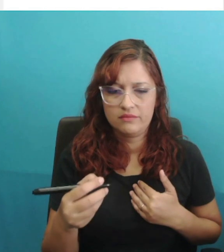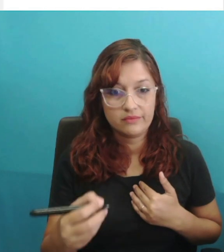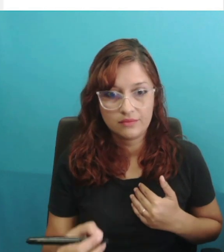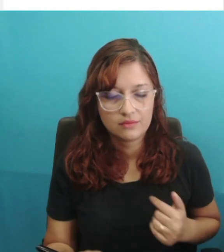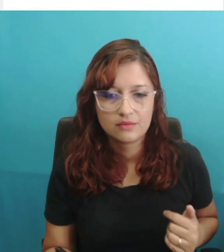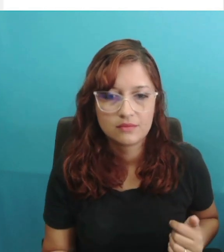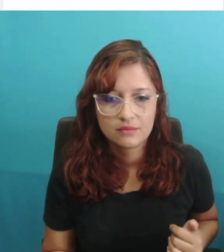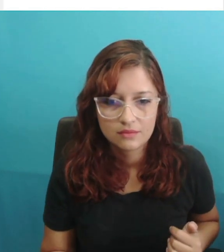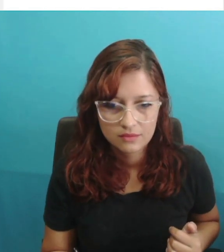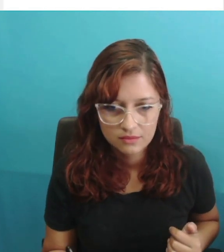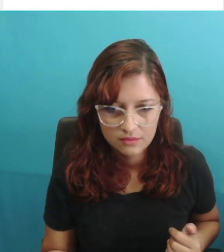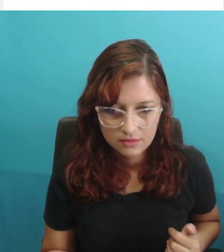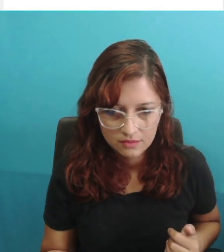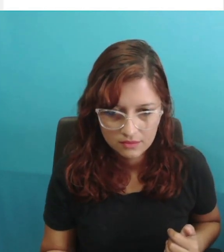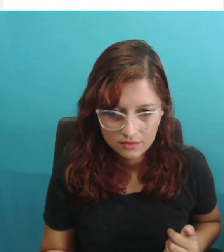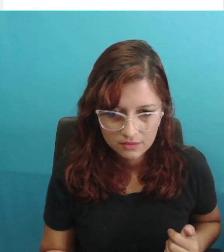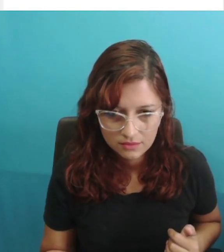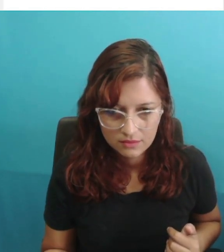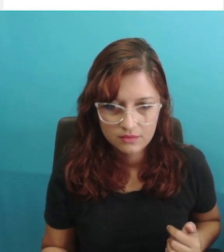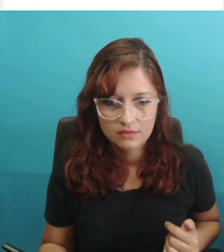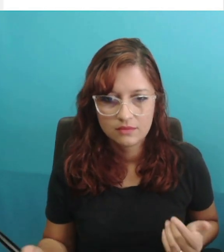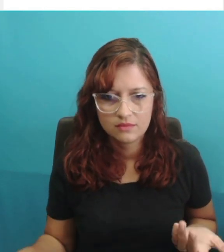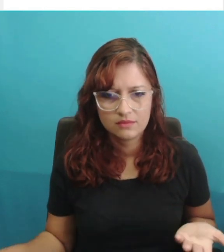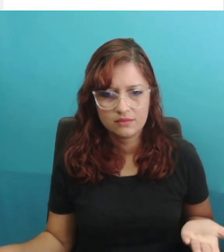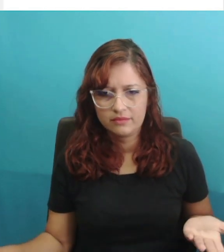ai meu Deus, enfim,